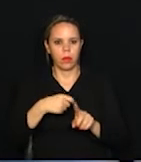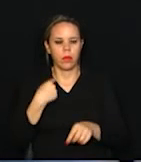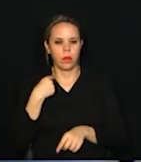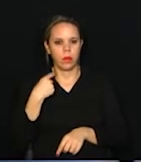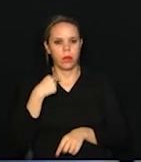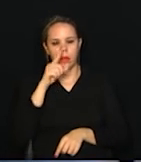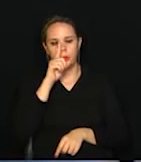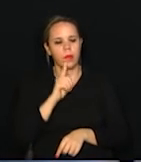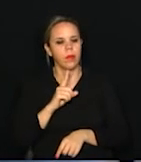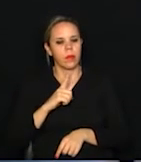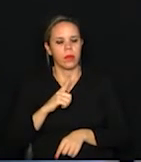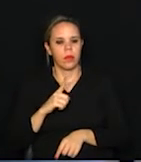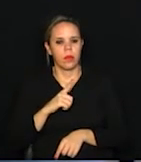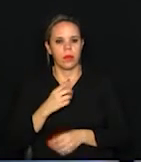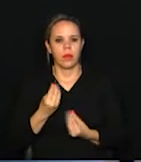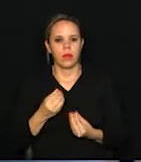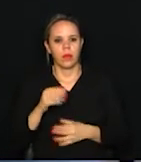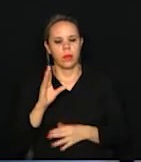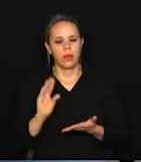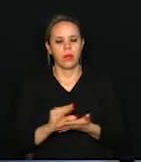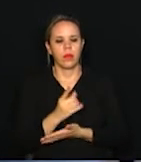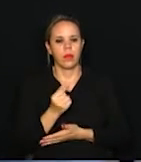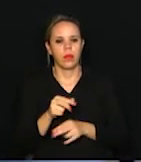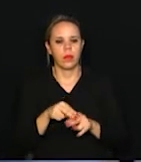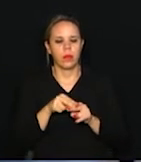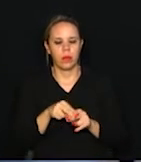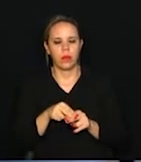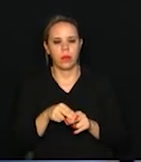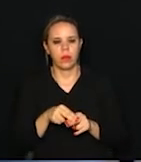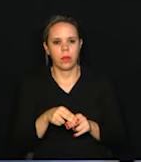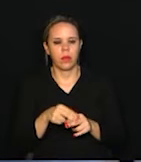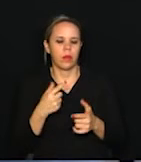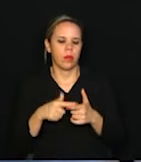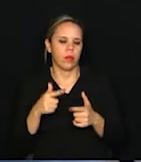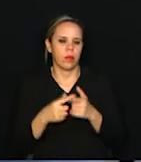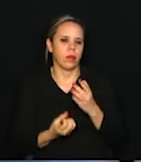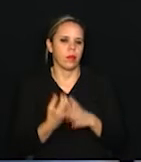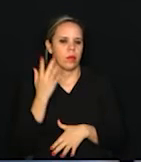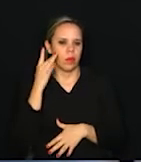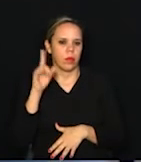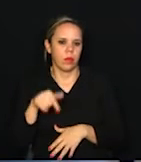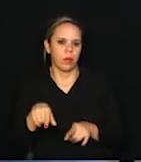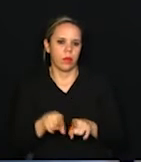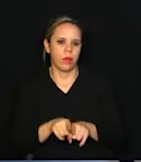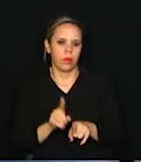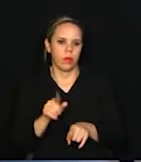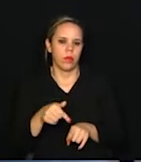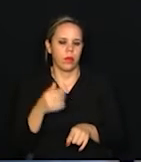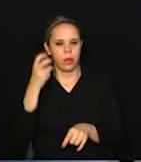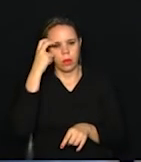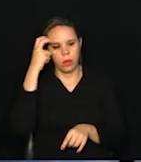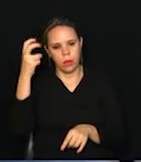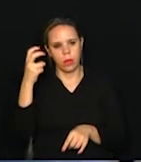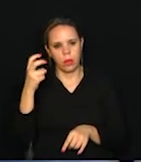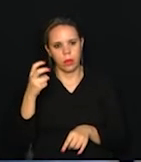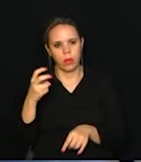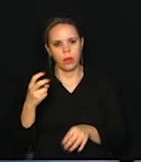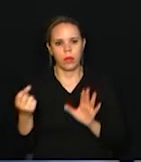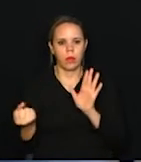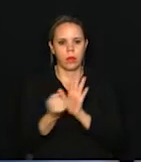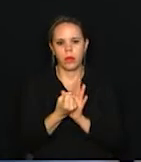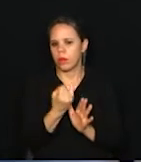você aloca muito mais recursos por conta dessas questões. Então, acho que isso também há uma sabedoria em não carimbar